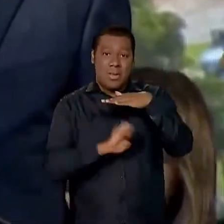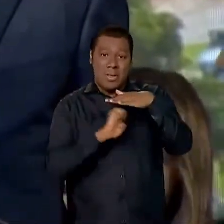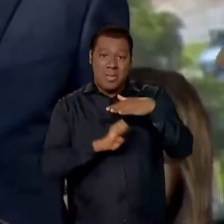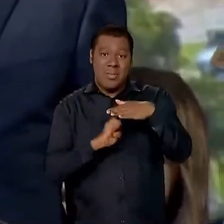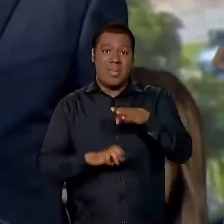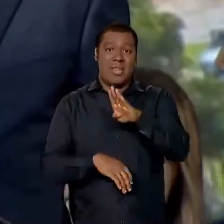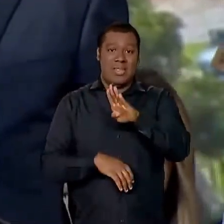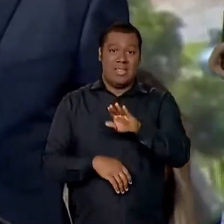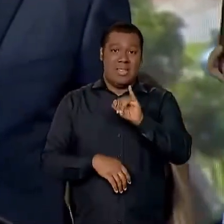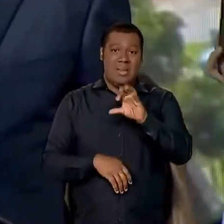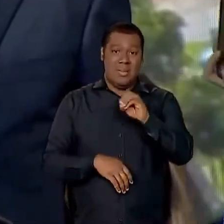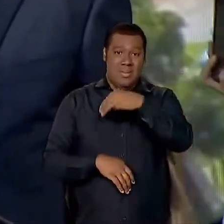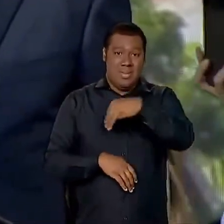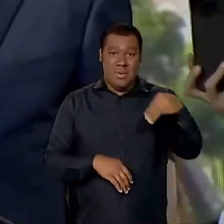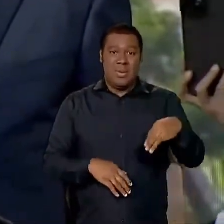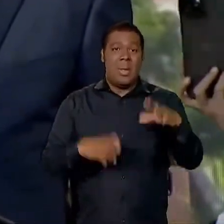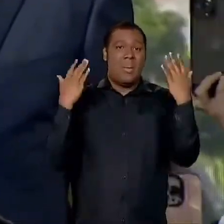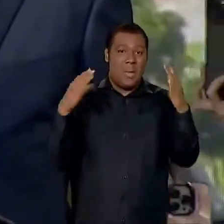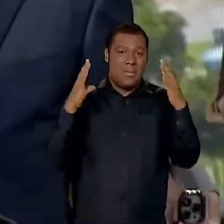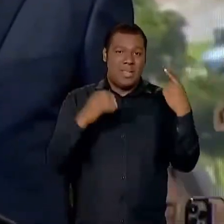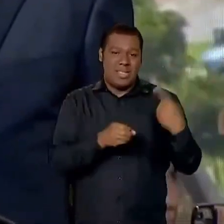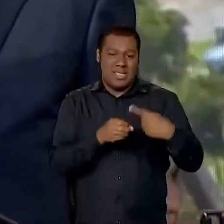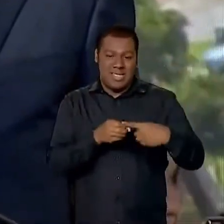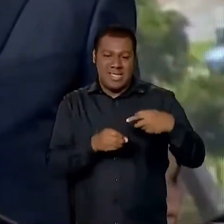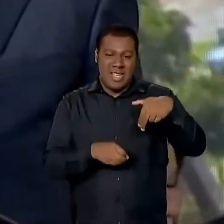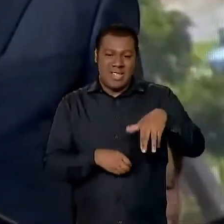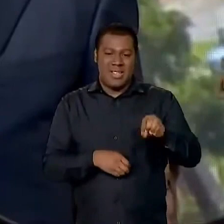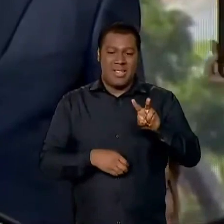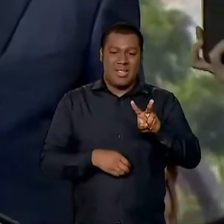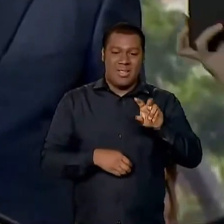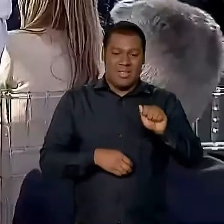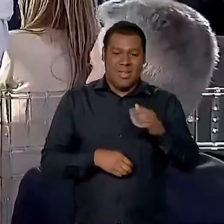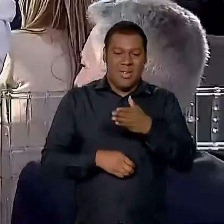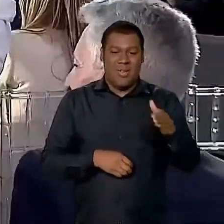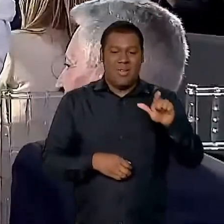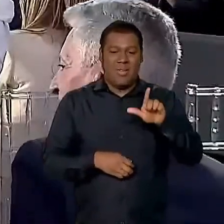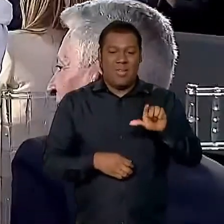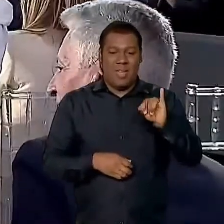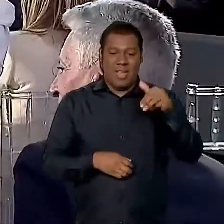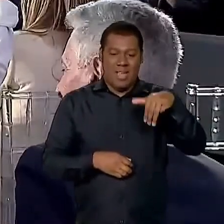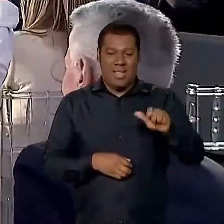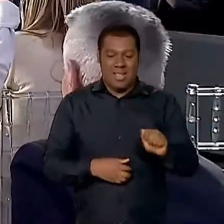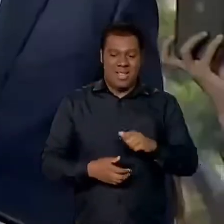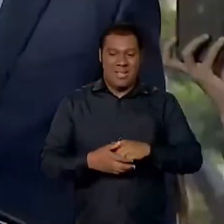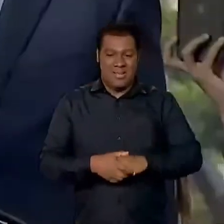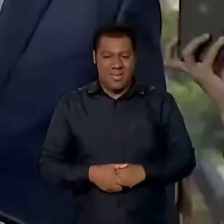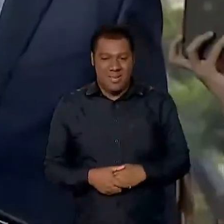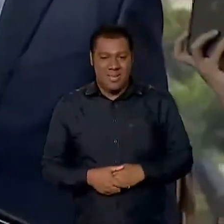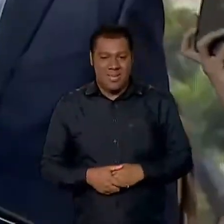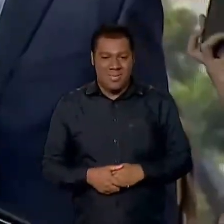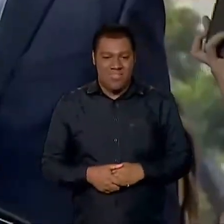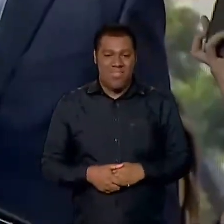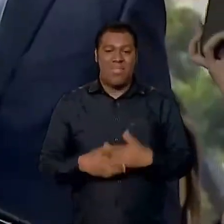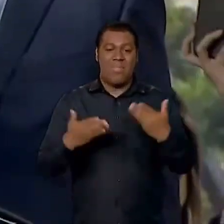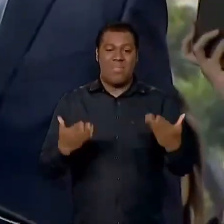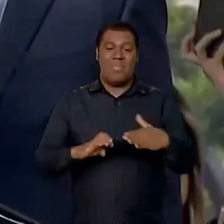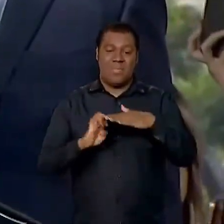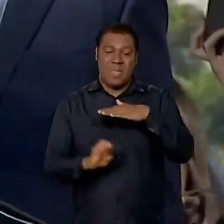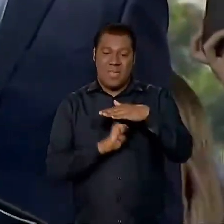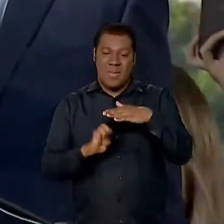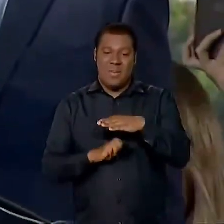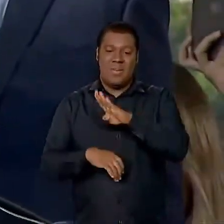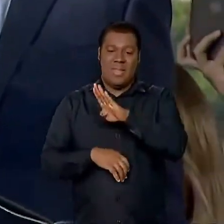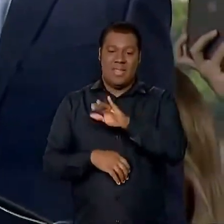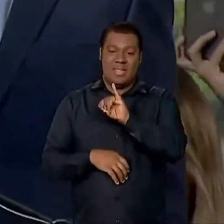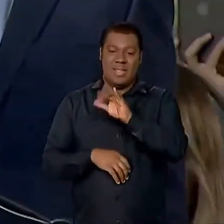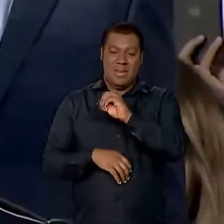Nova Lima, que não é mais uma empresa vista agora só pela retirada de minério. Ela agora é